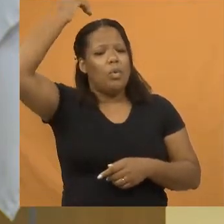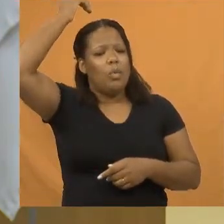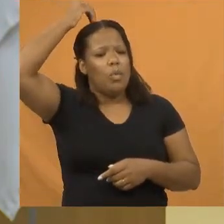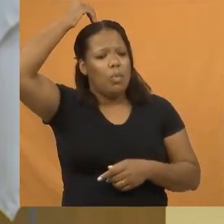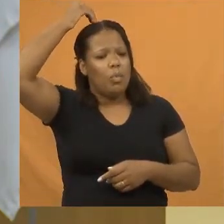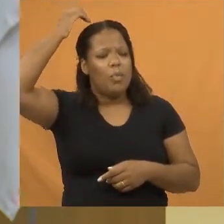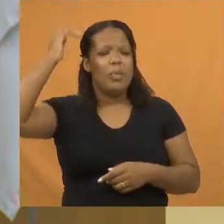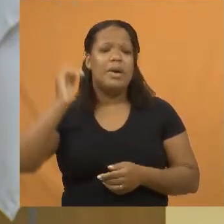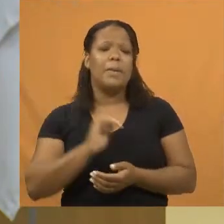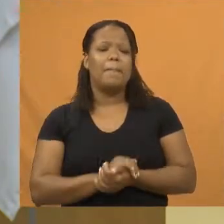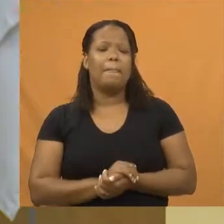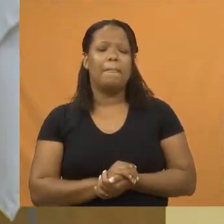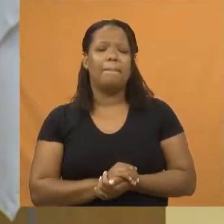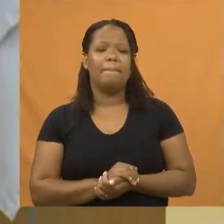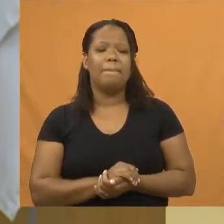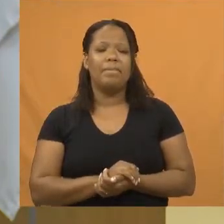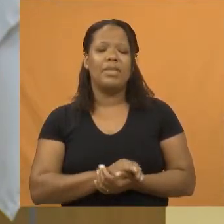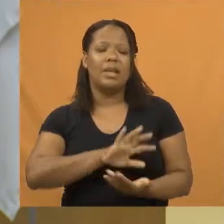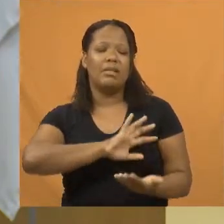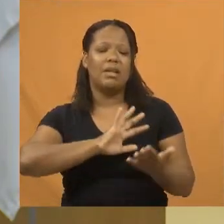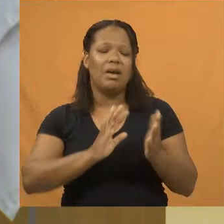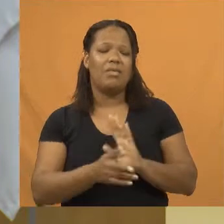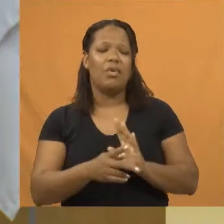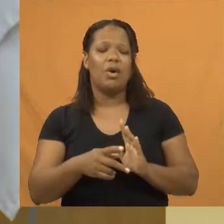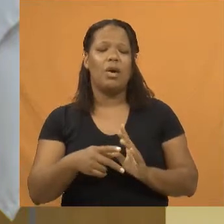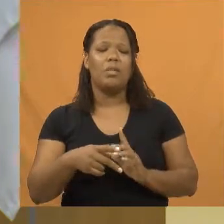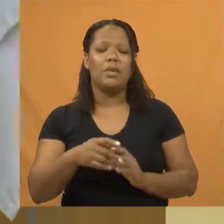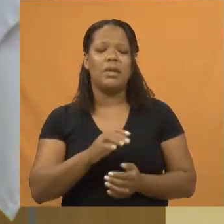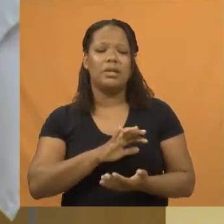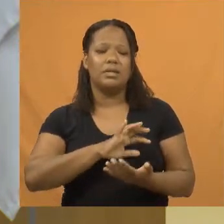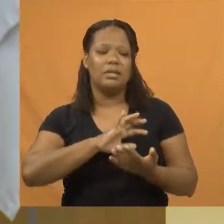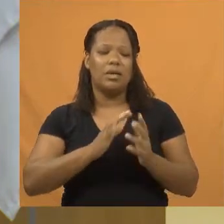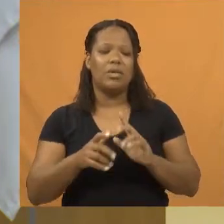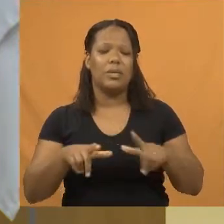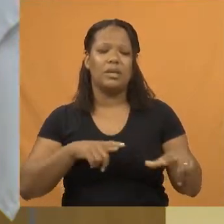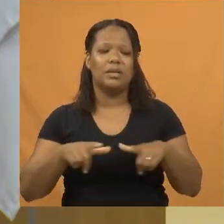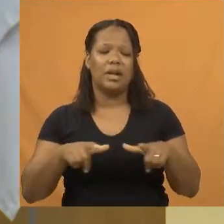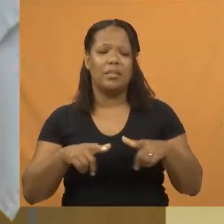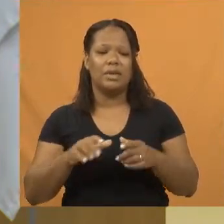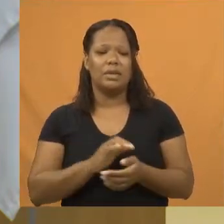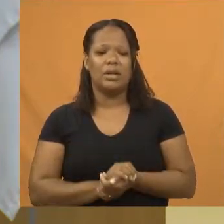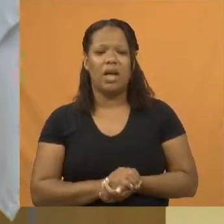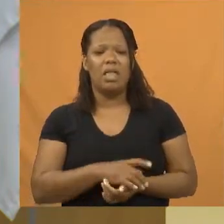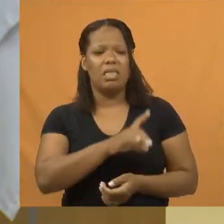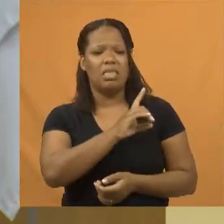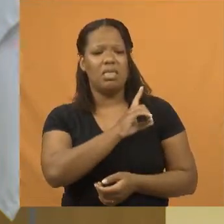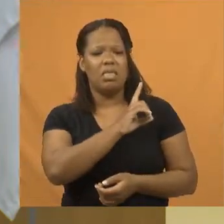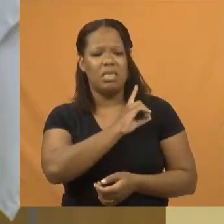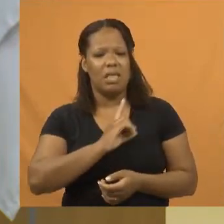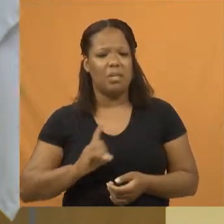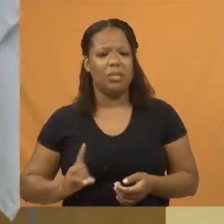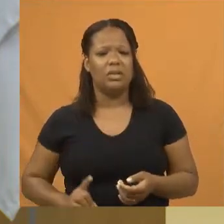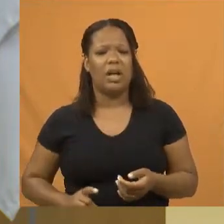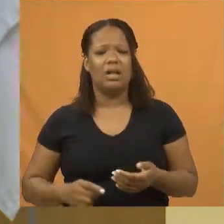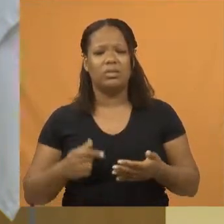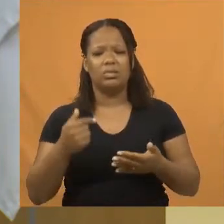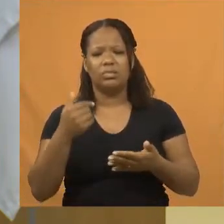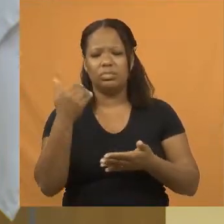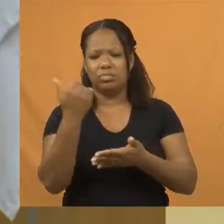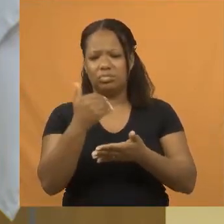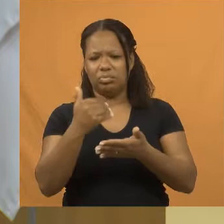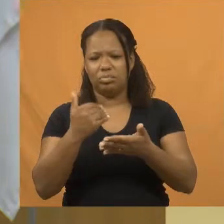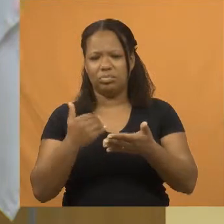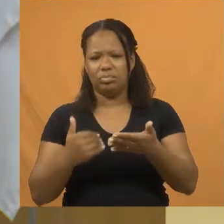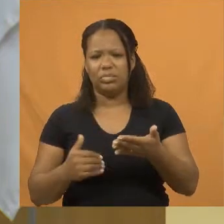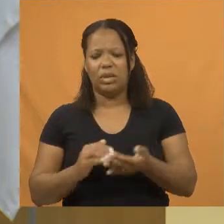fora aprovada pelo governo à época e subscrita por muitos deputados. É por isso que é importante. O vereador muitas